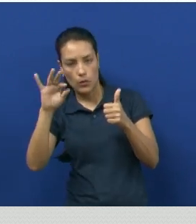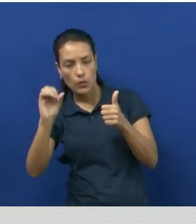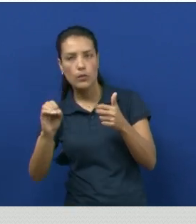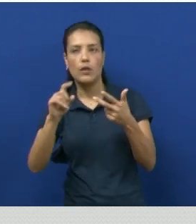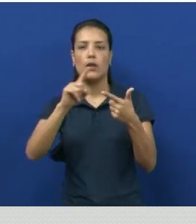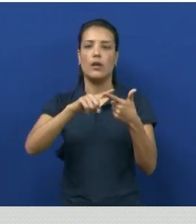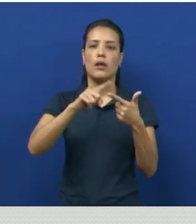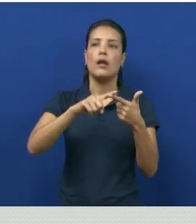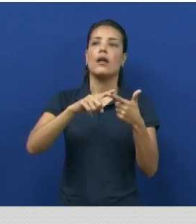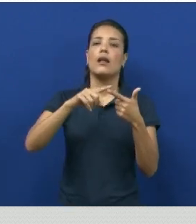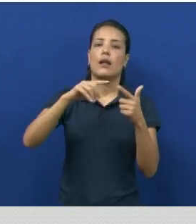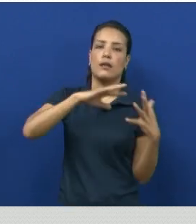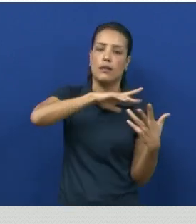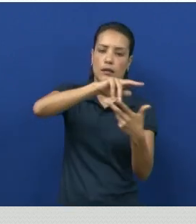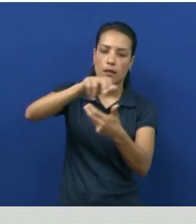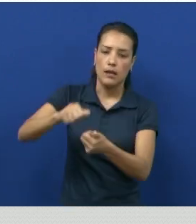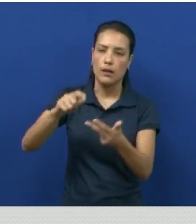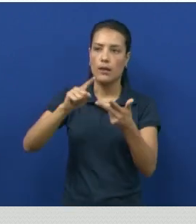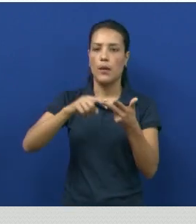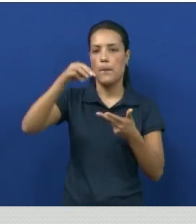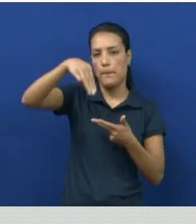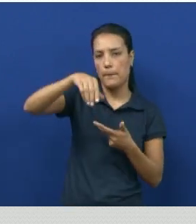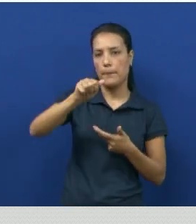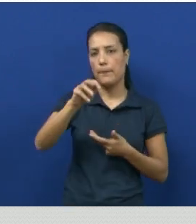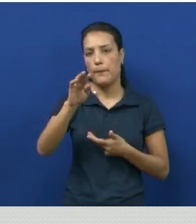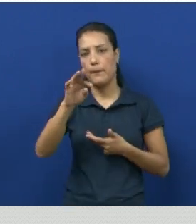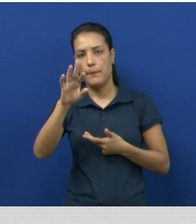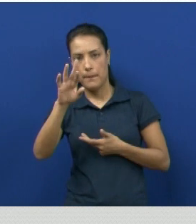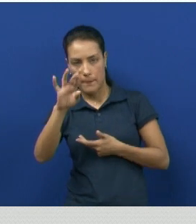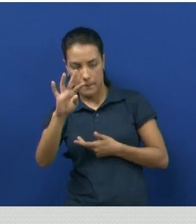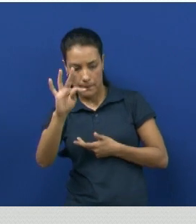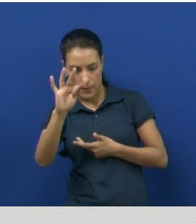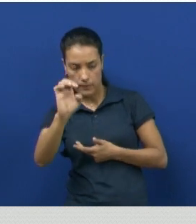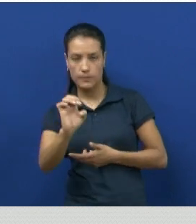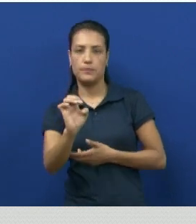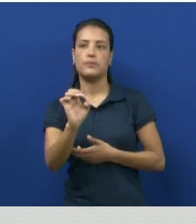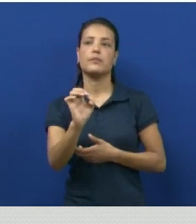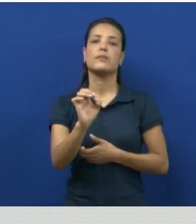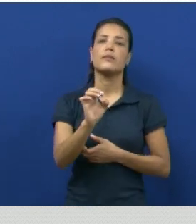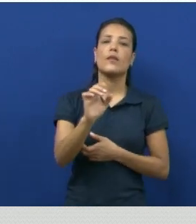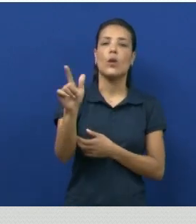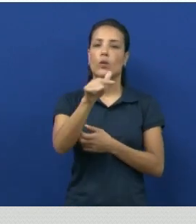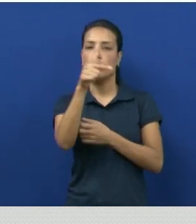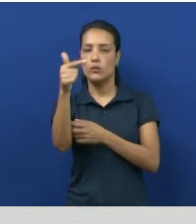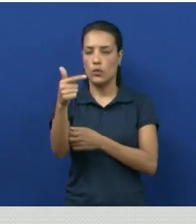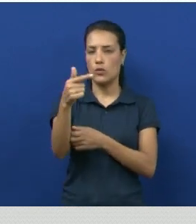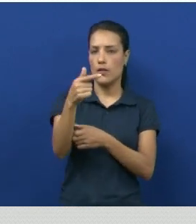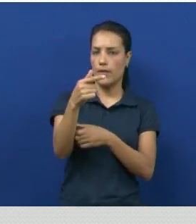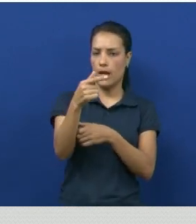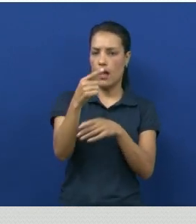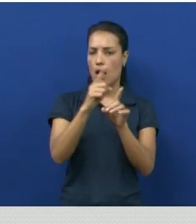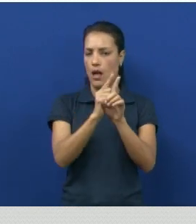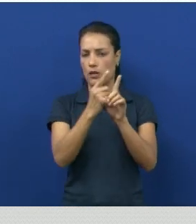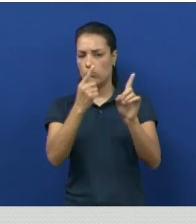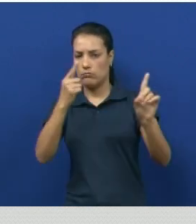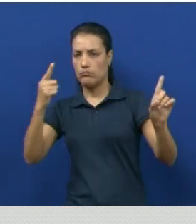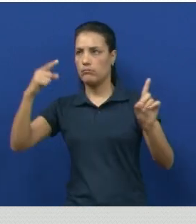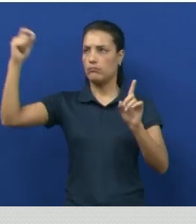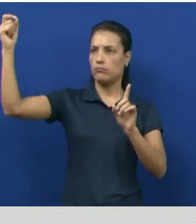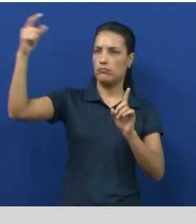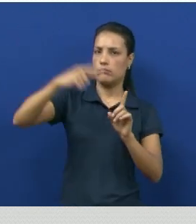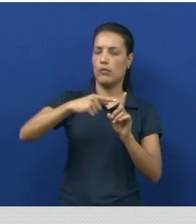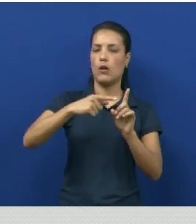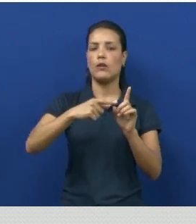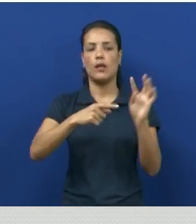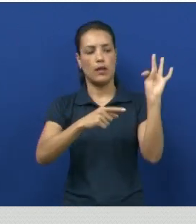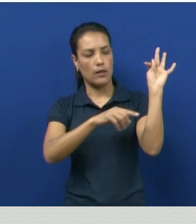Marte. E os outros 4, que são os planetas gasosos, que são os planetas mais distantes do Sol e que têm uma temperatura